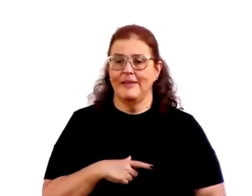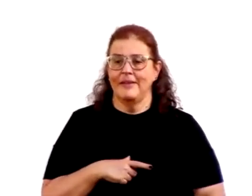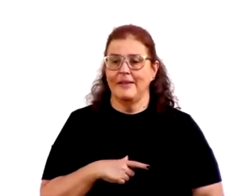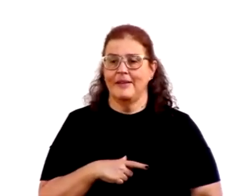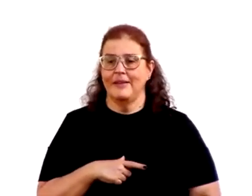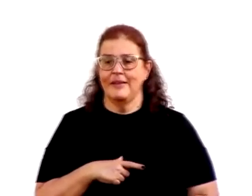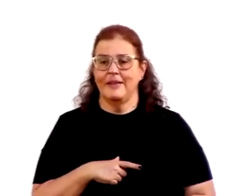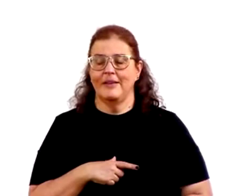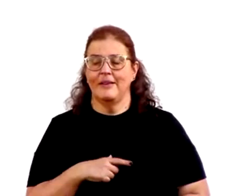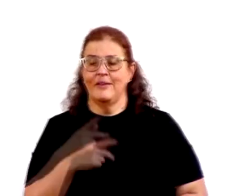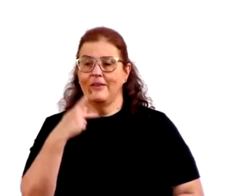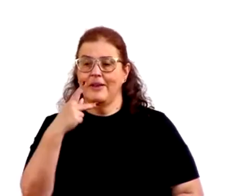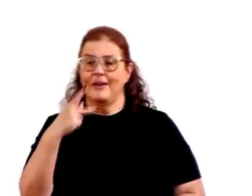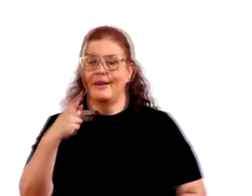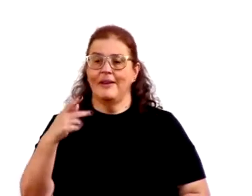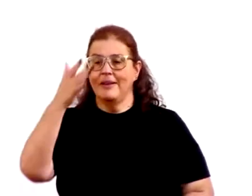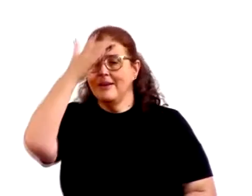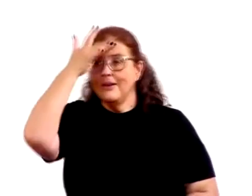o rei chegou,